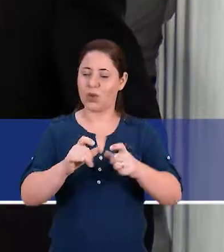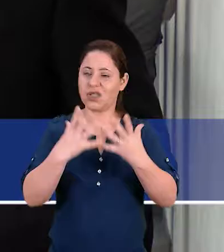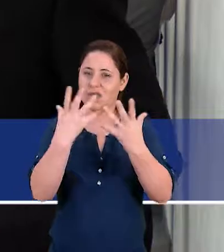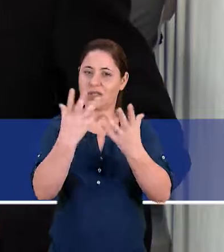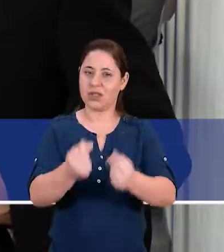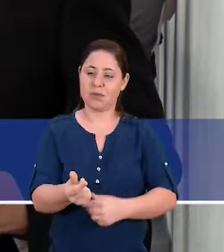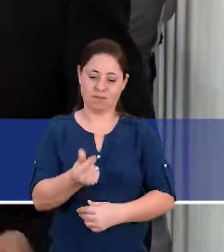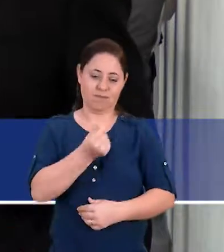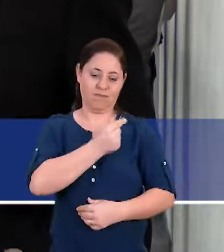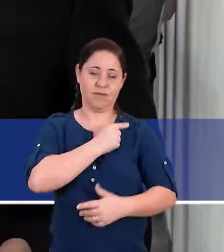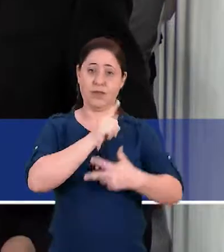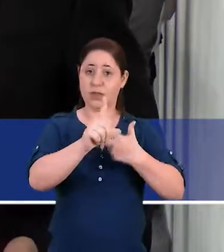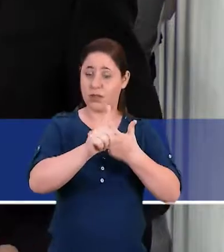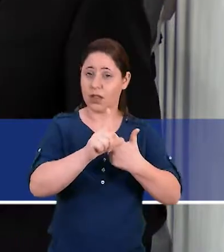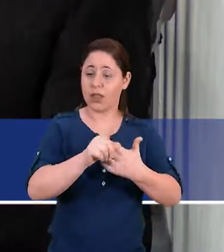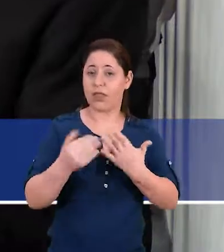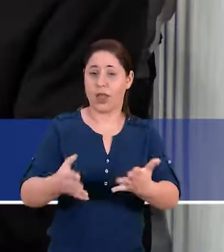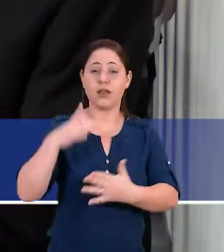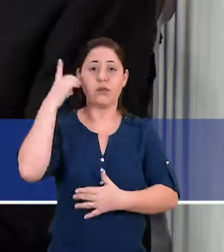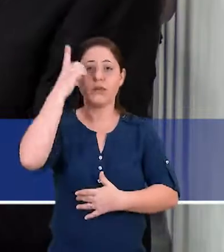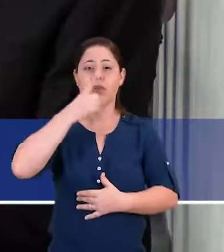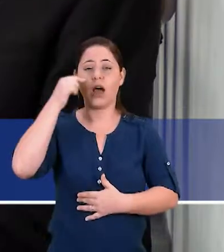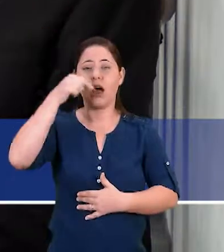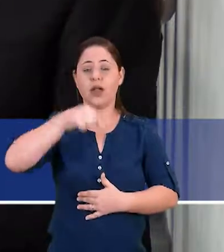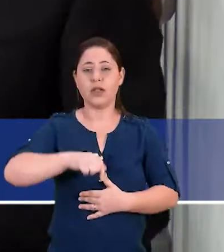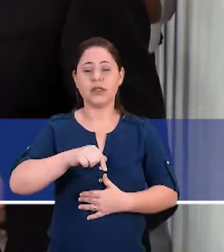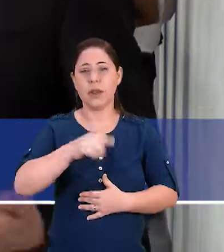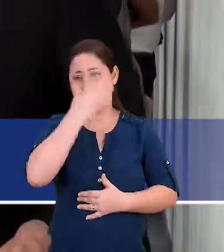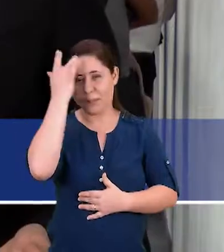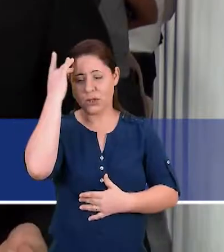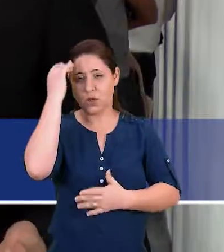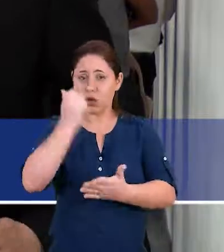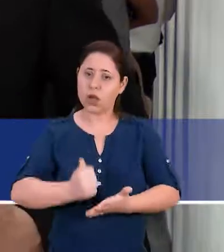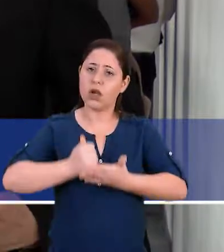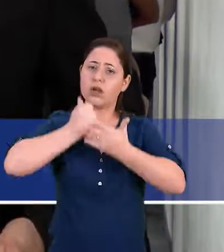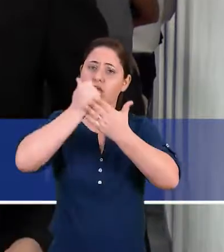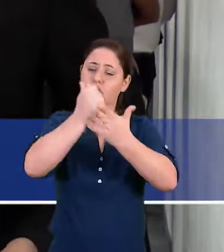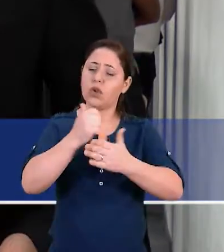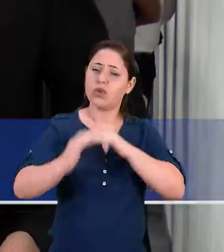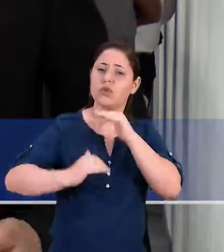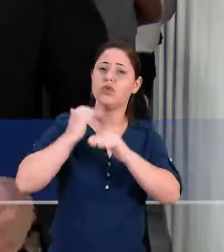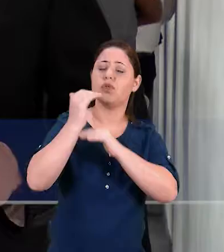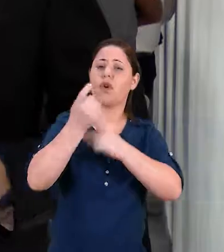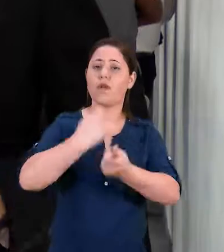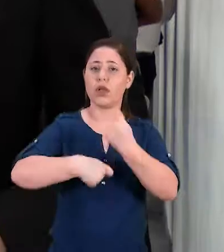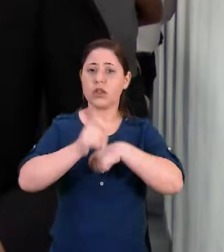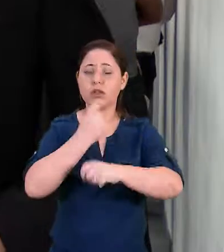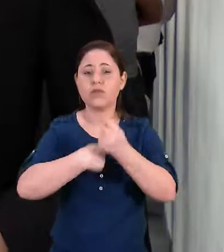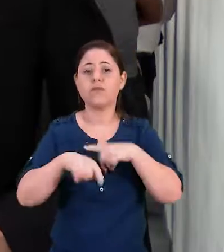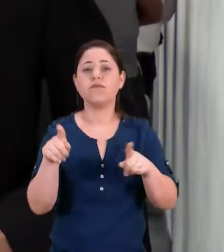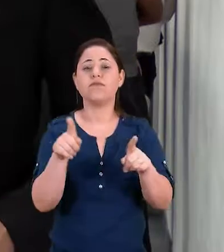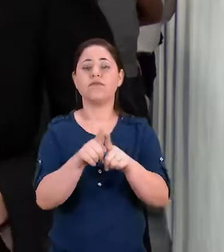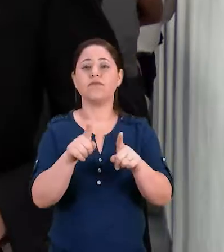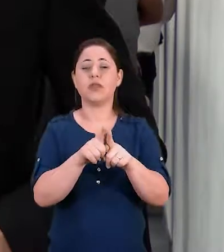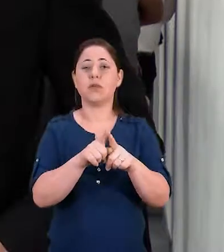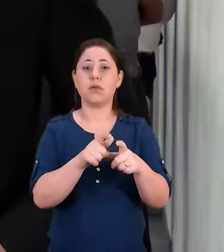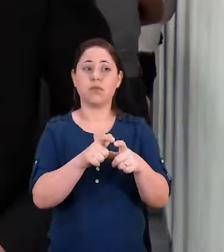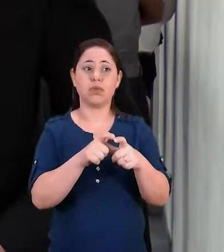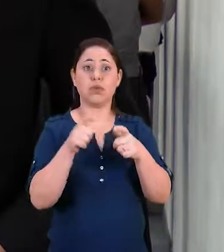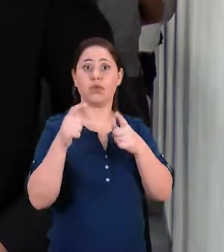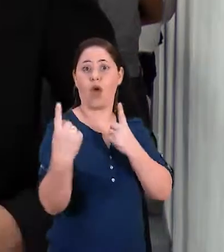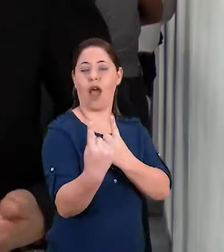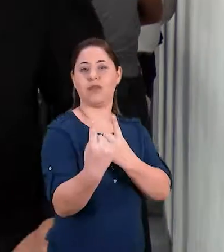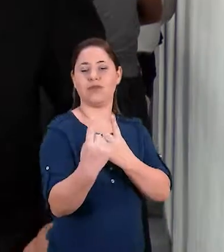personalidades receberam a Comenda do Mérito Legislativo, concedida pelos deputados àqueles que acabaram colaborando no desenvolvimento econômico e também